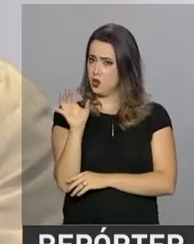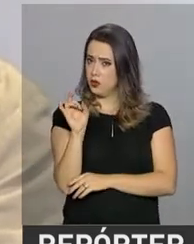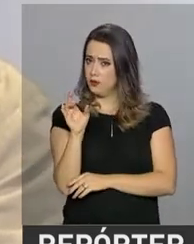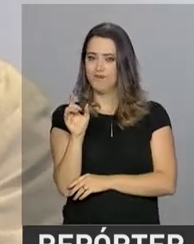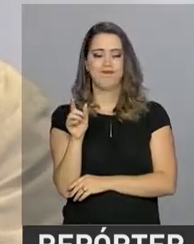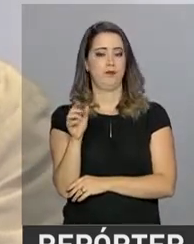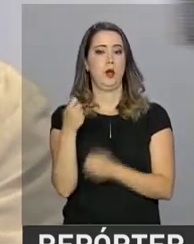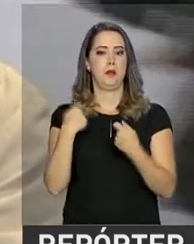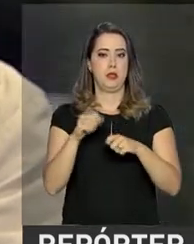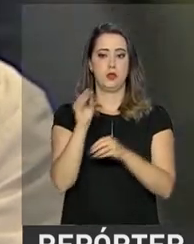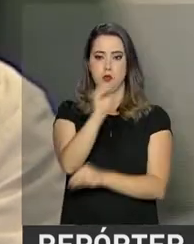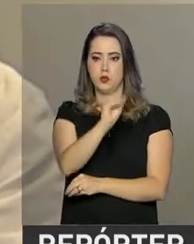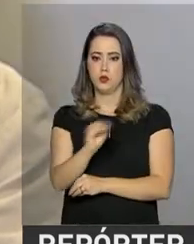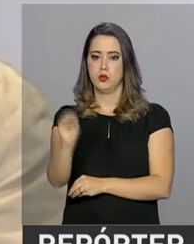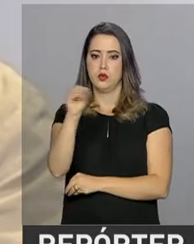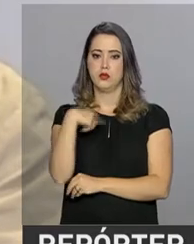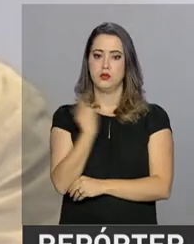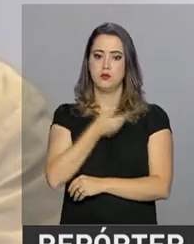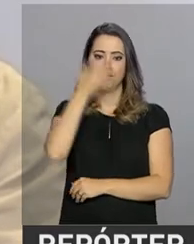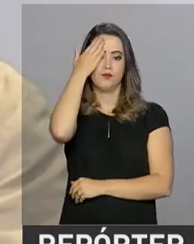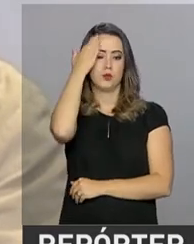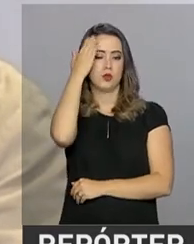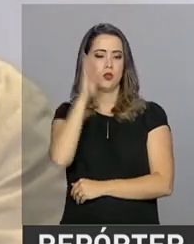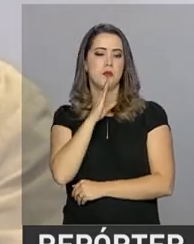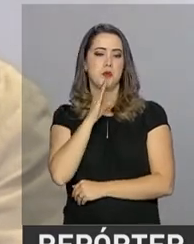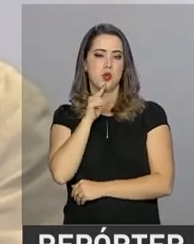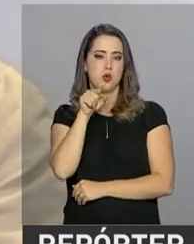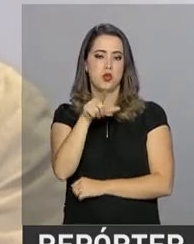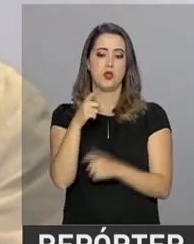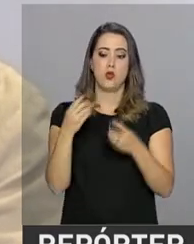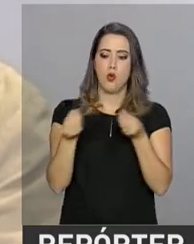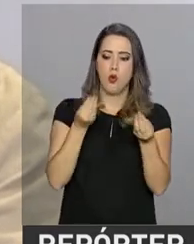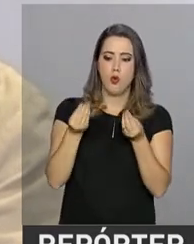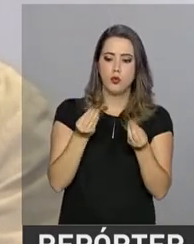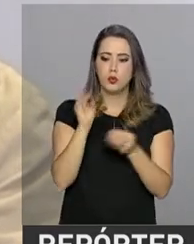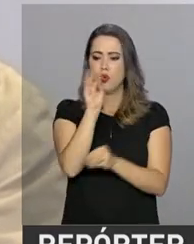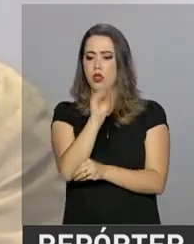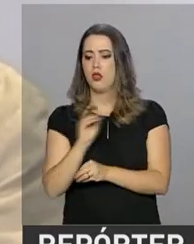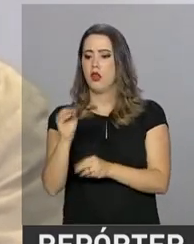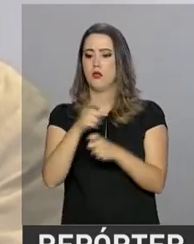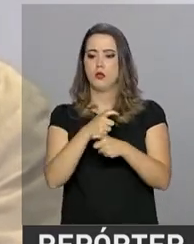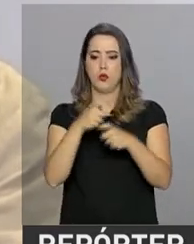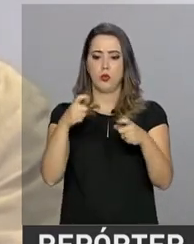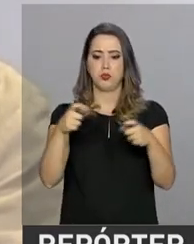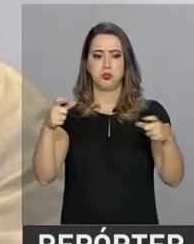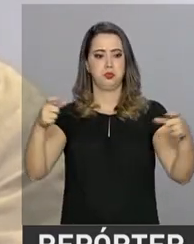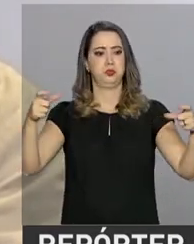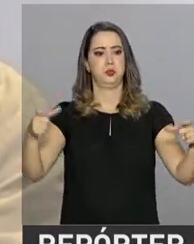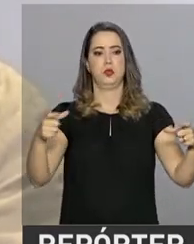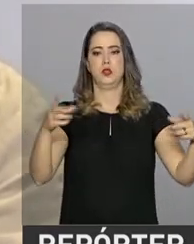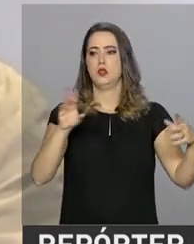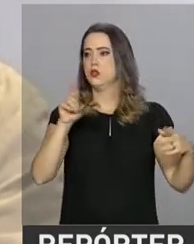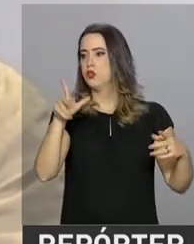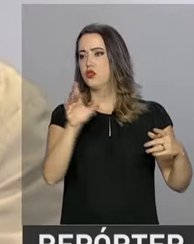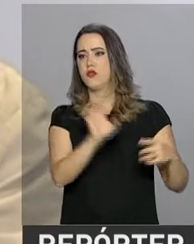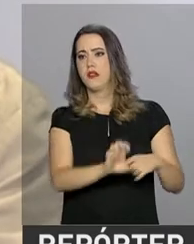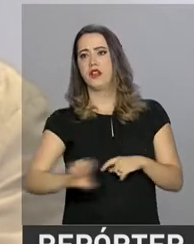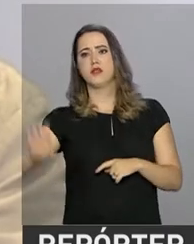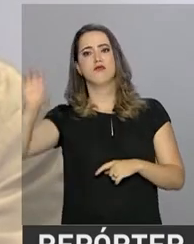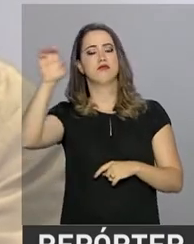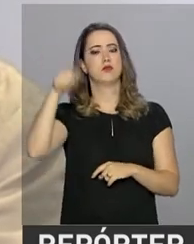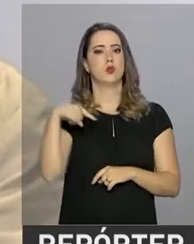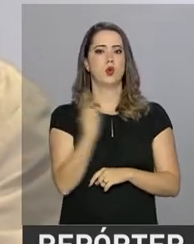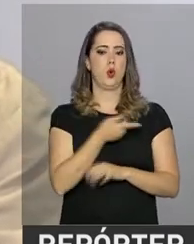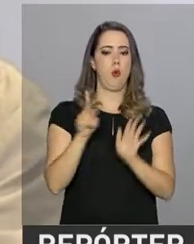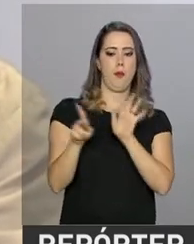e nós sabemos das limitações em cuidar de um património tão grande tantas unidades somente com o